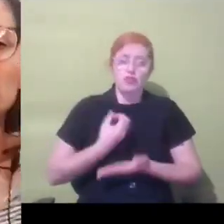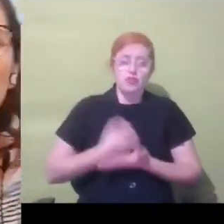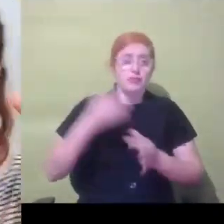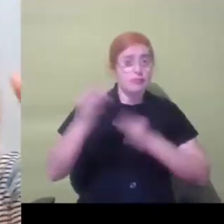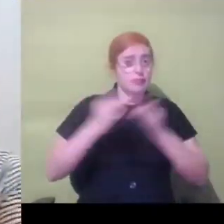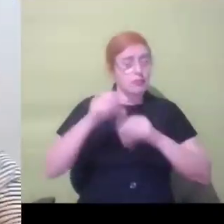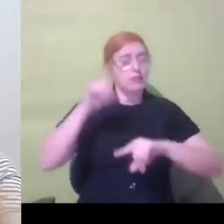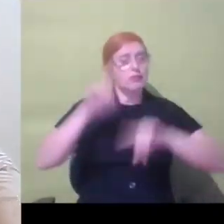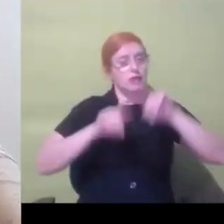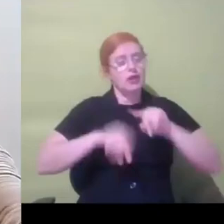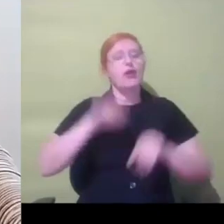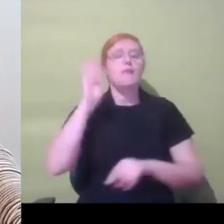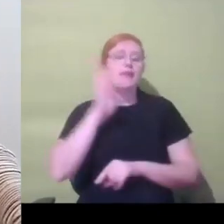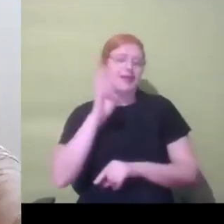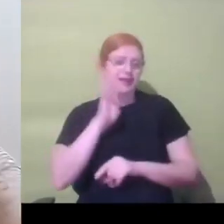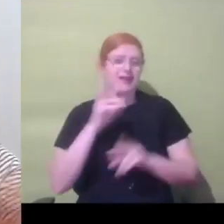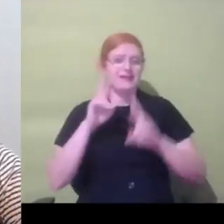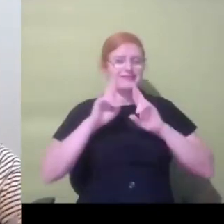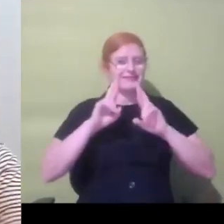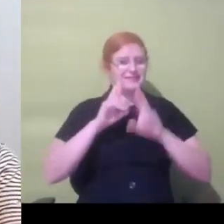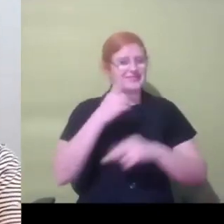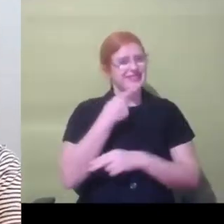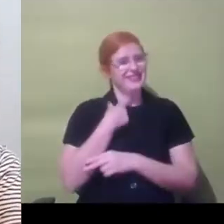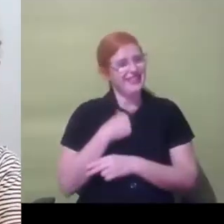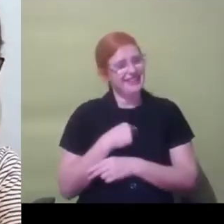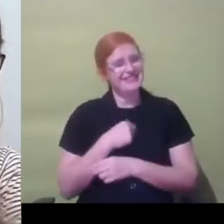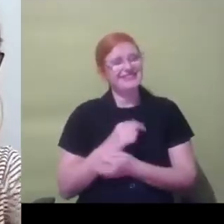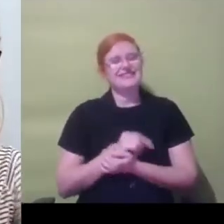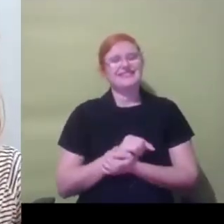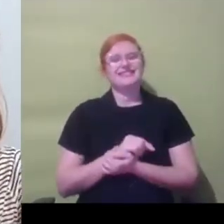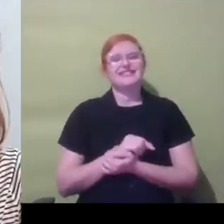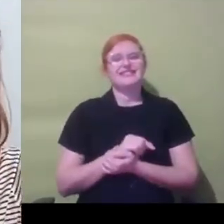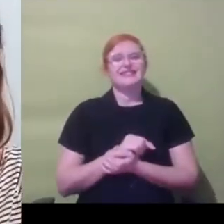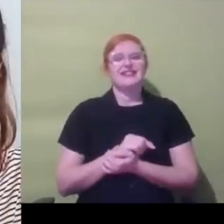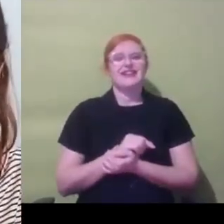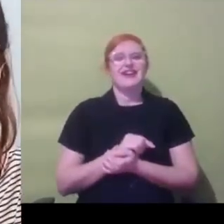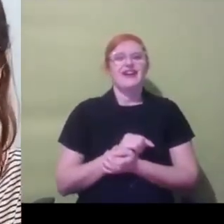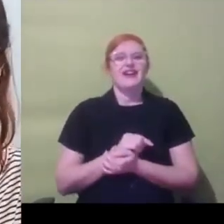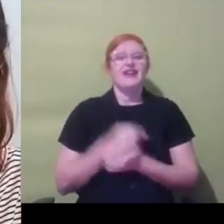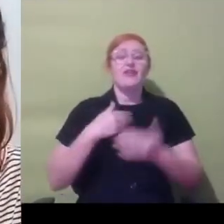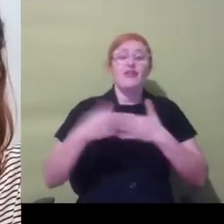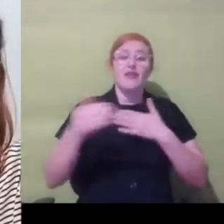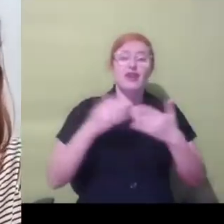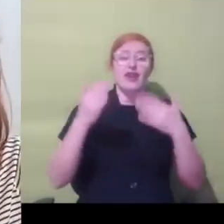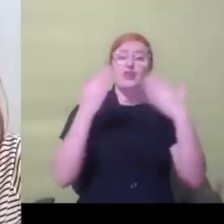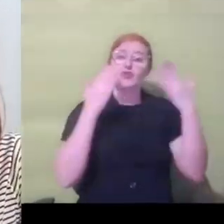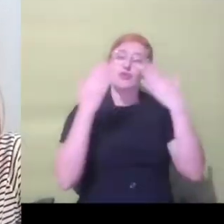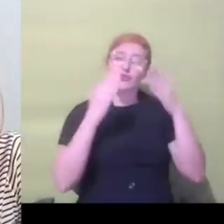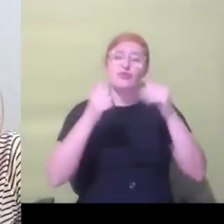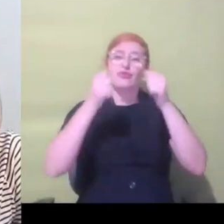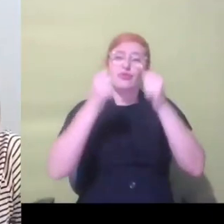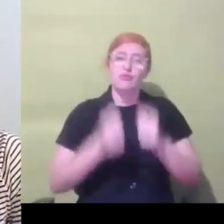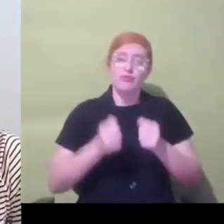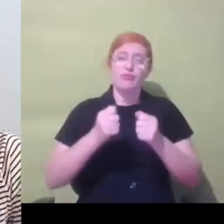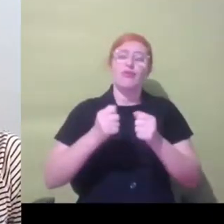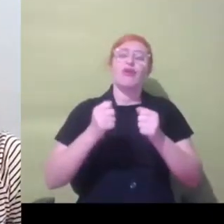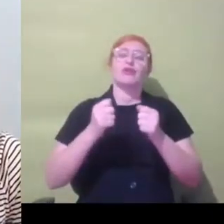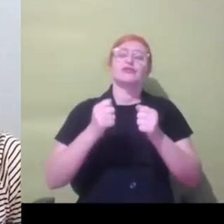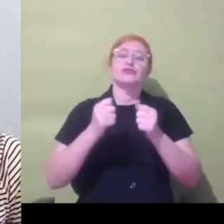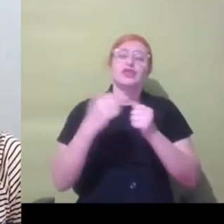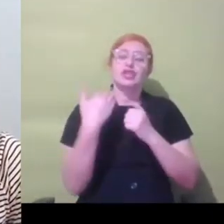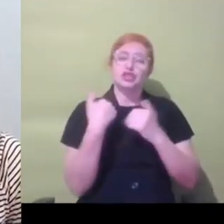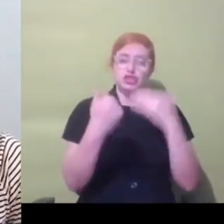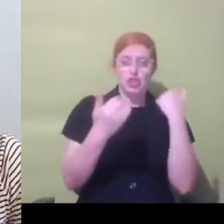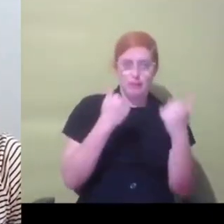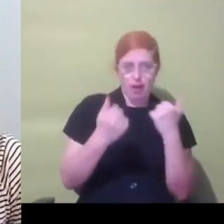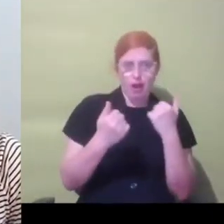preparou um material bem bacana. Espero que vocês gostem. Qualquer dúvida, vocês podem entrar em contato com a gente.